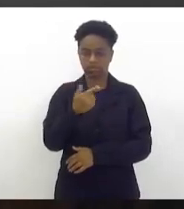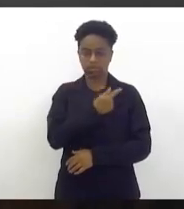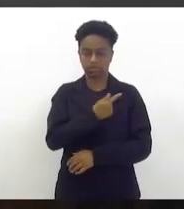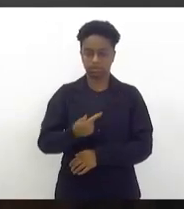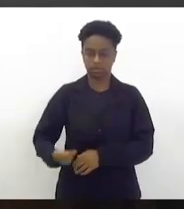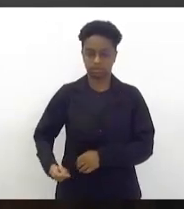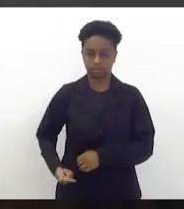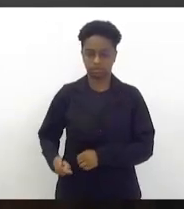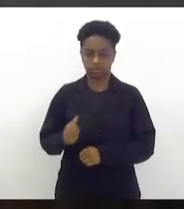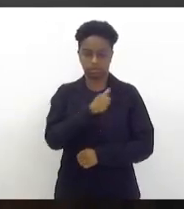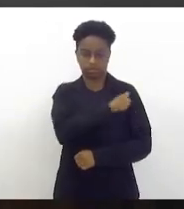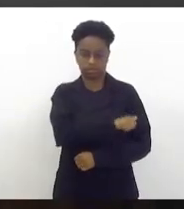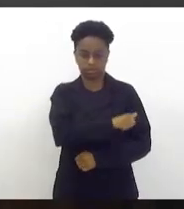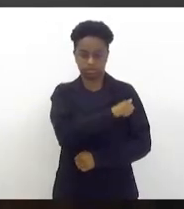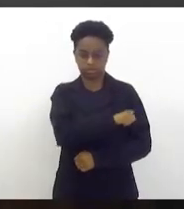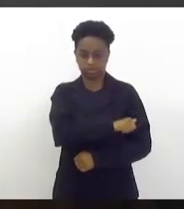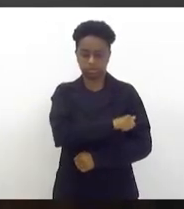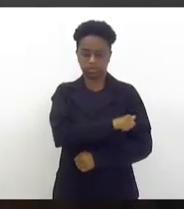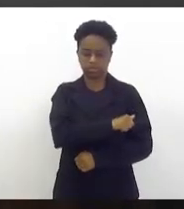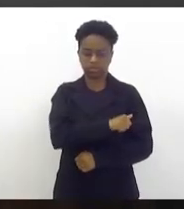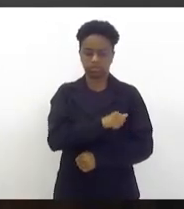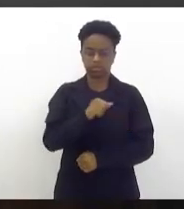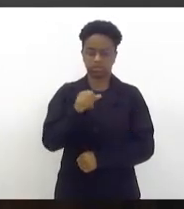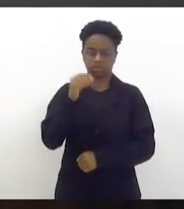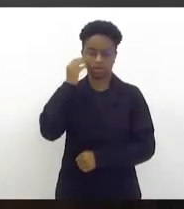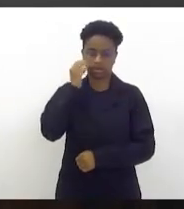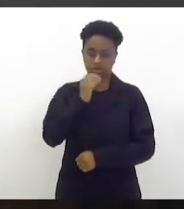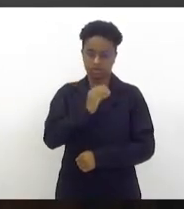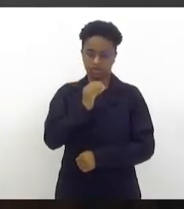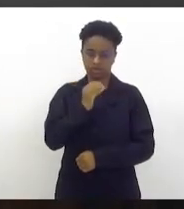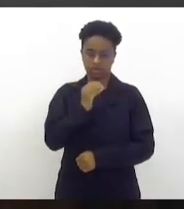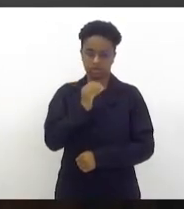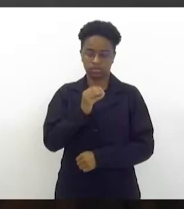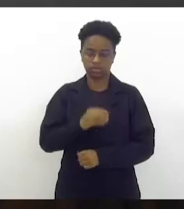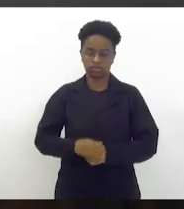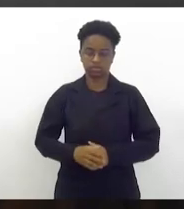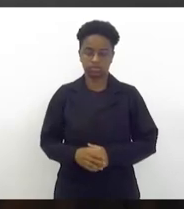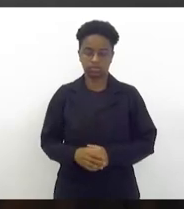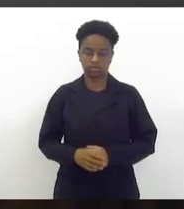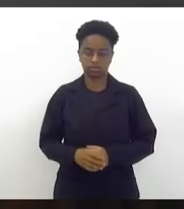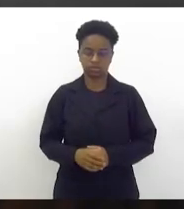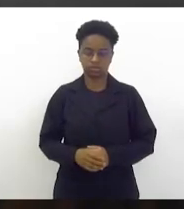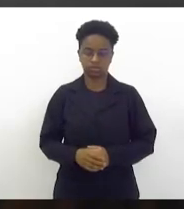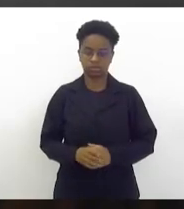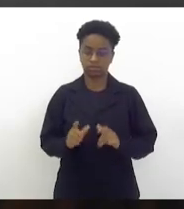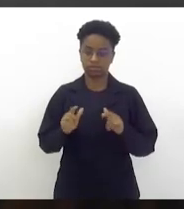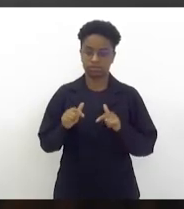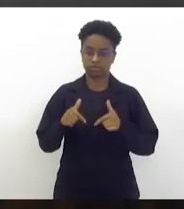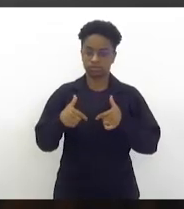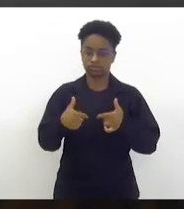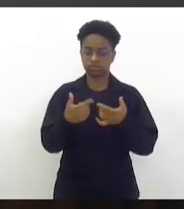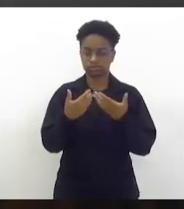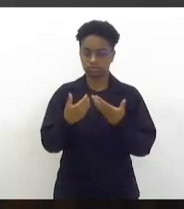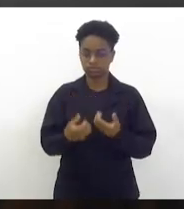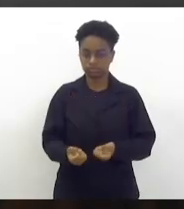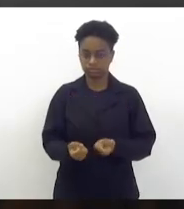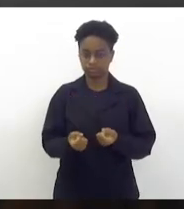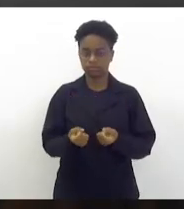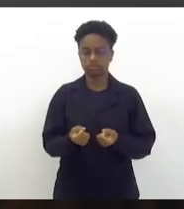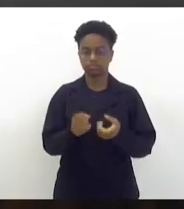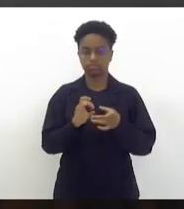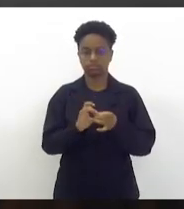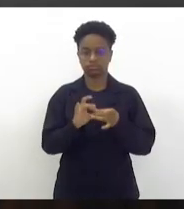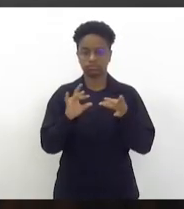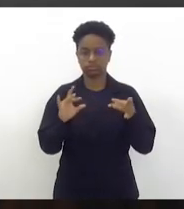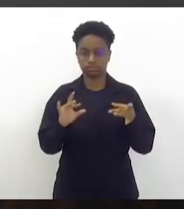do Estado do Rio de Janeiro, governador Cláudio Castro Bonfim de Castro Silva, a adotar as medidas necessárias para conceder licença